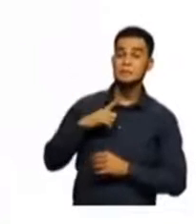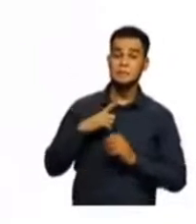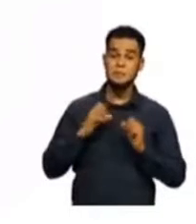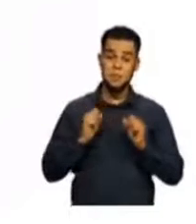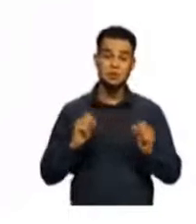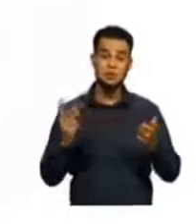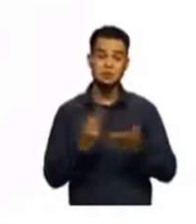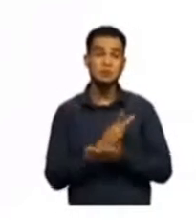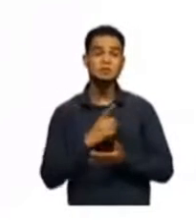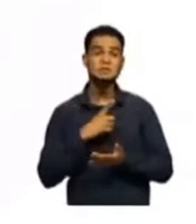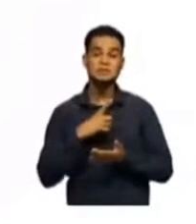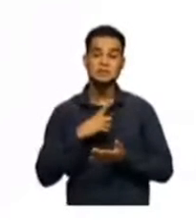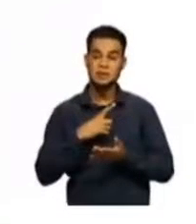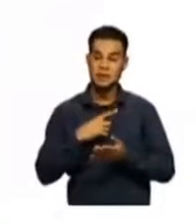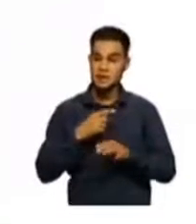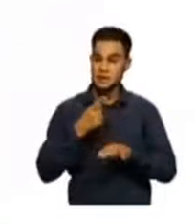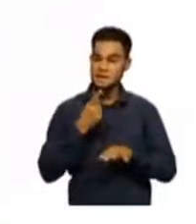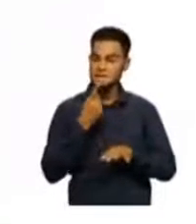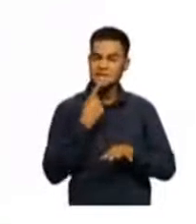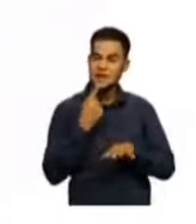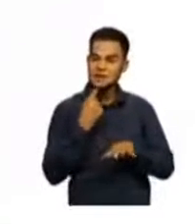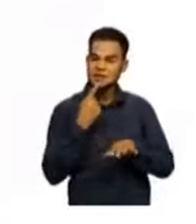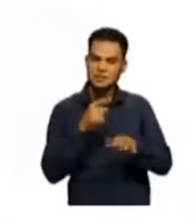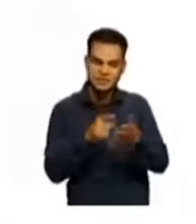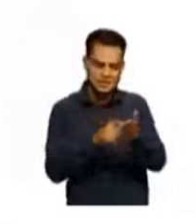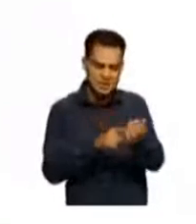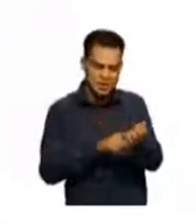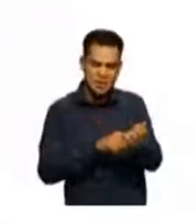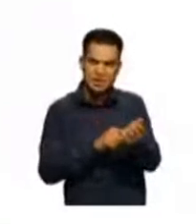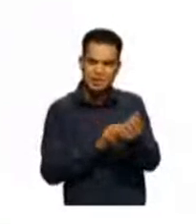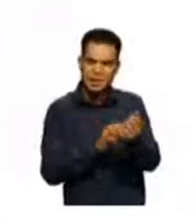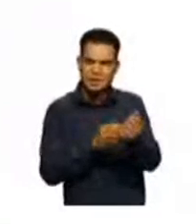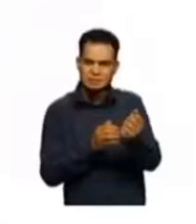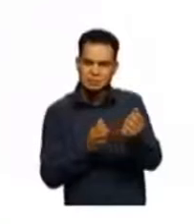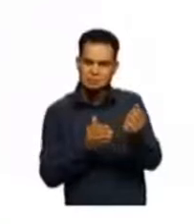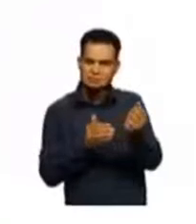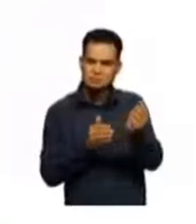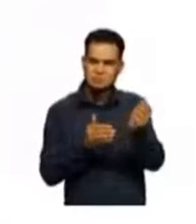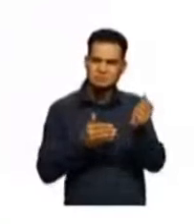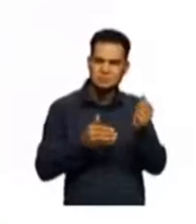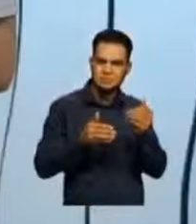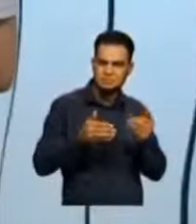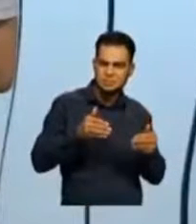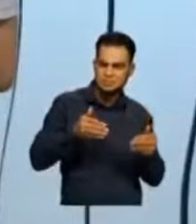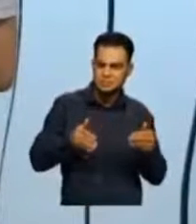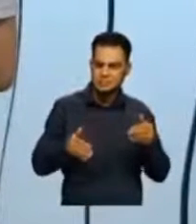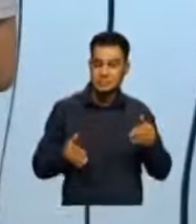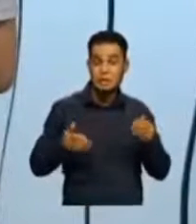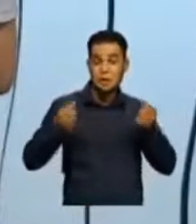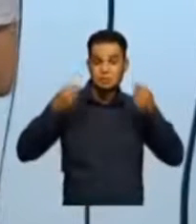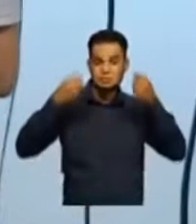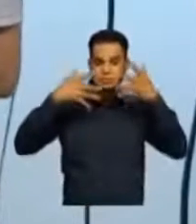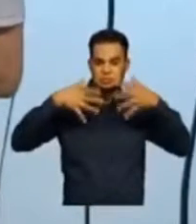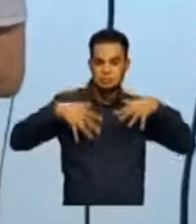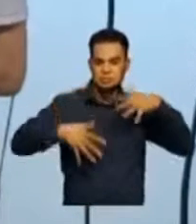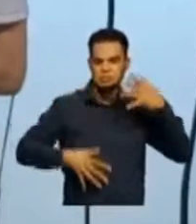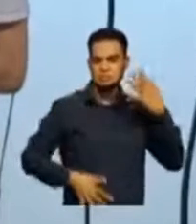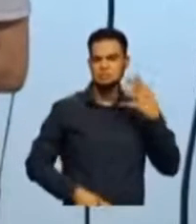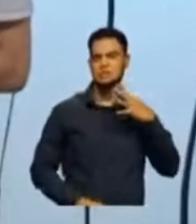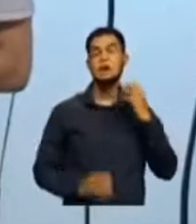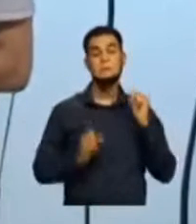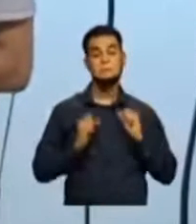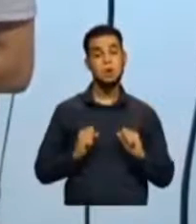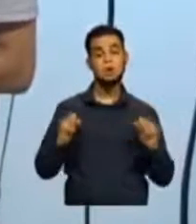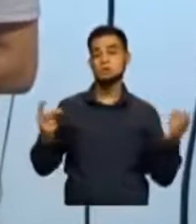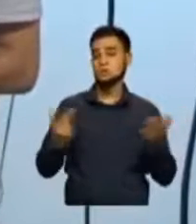as paredes dos vasos sanguíneos. E com isso ele pode ir parar em outros lugares do corpo. Esse ovo, então, ele é eliminado